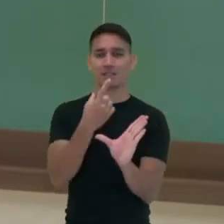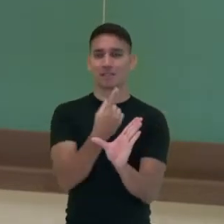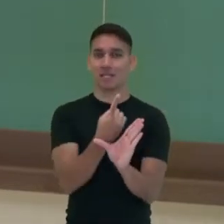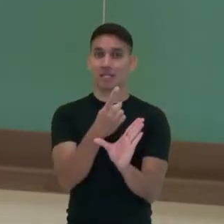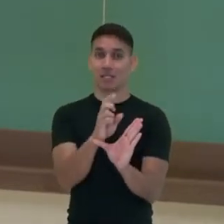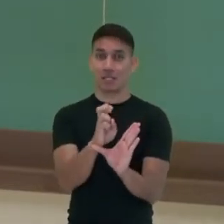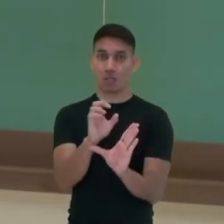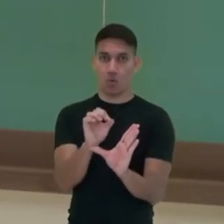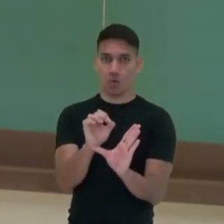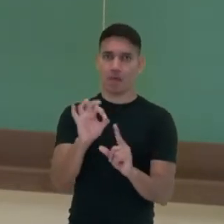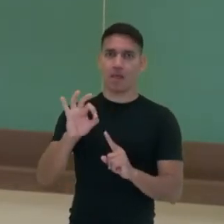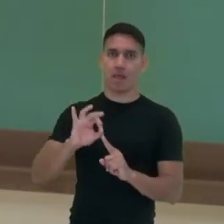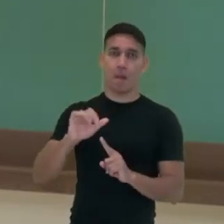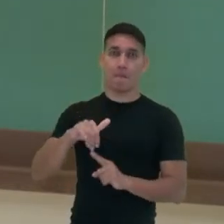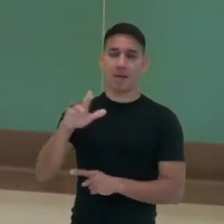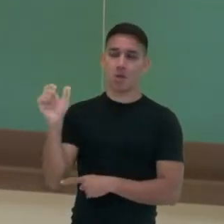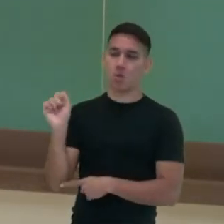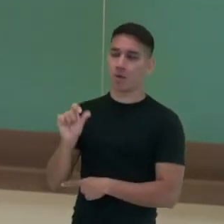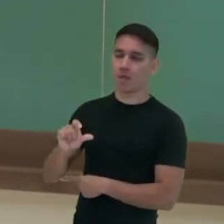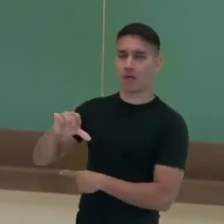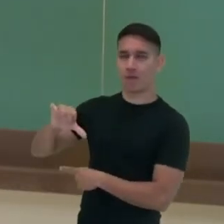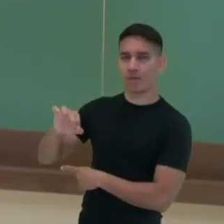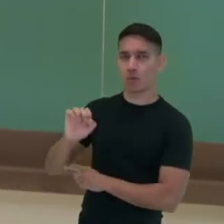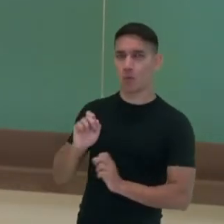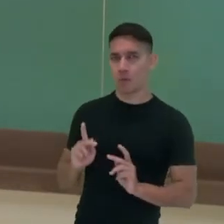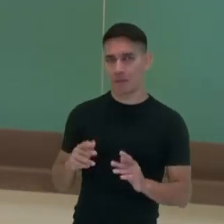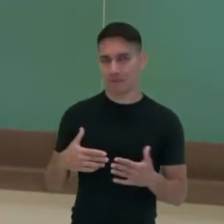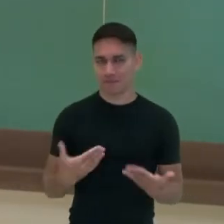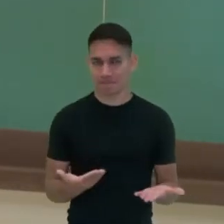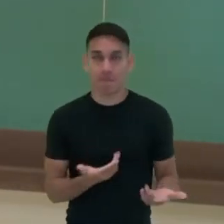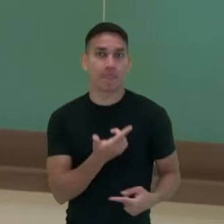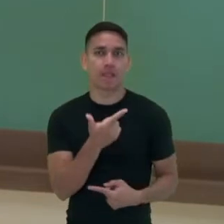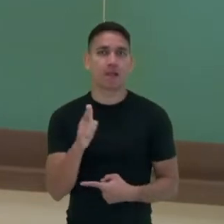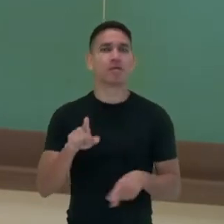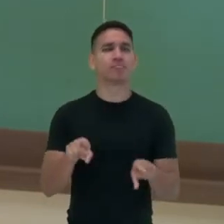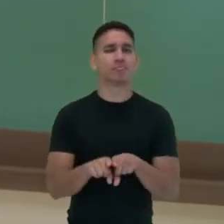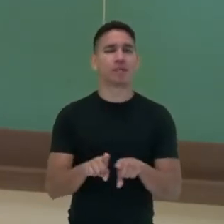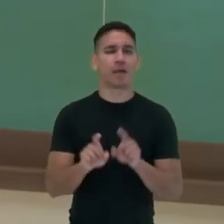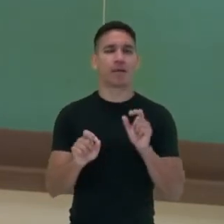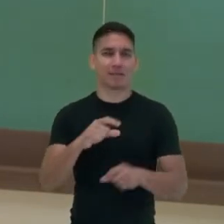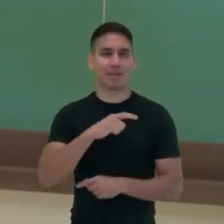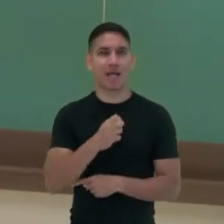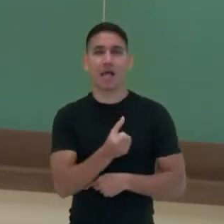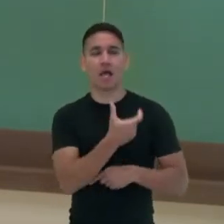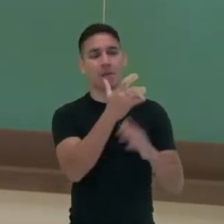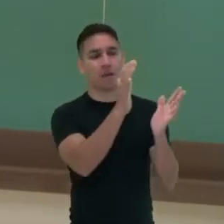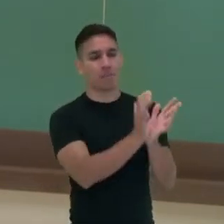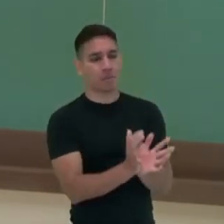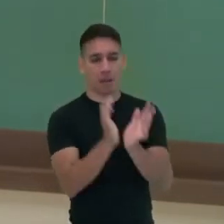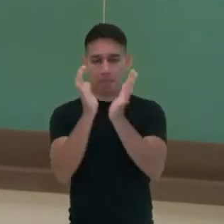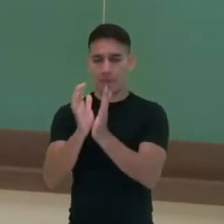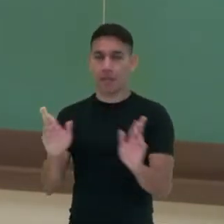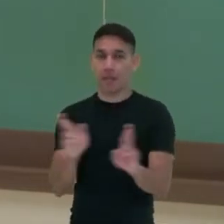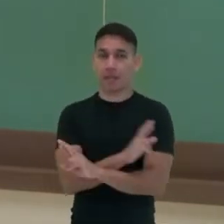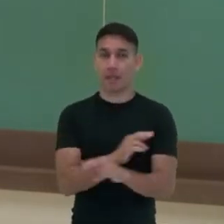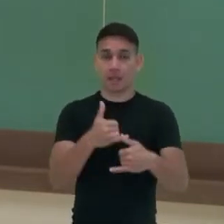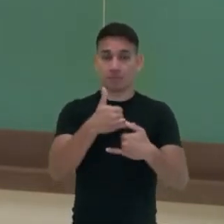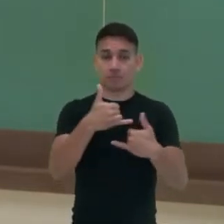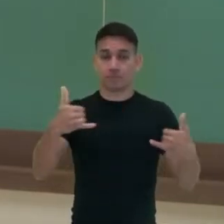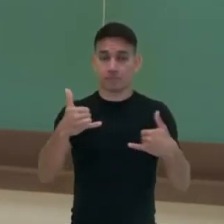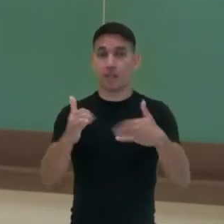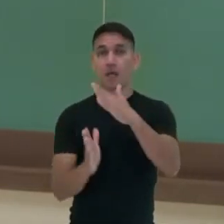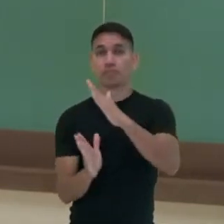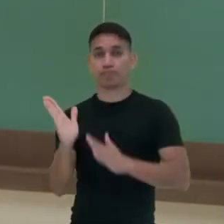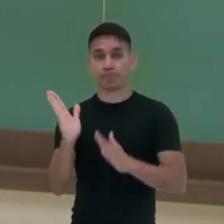é o obtuso, que é maior do que 90. Beleza? Então, tá bom. E também nós temos algumas classificações em relação às retas,